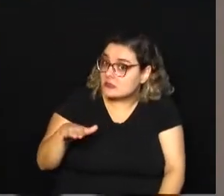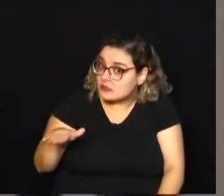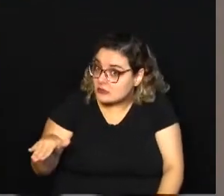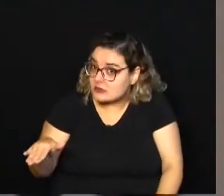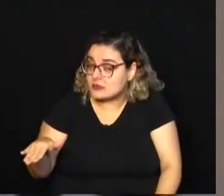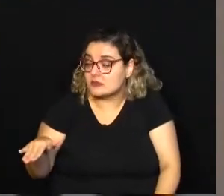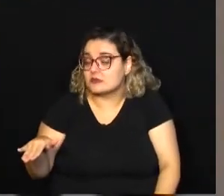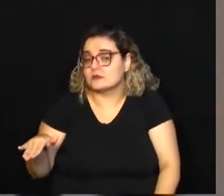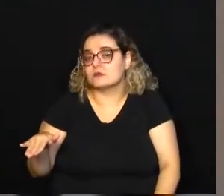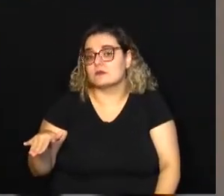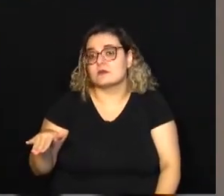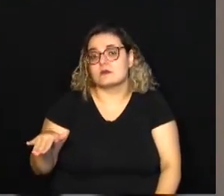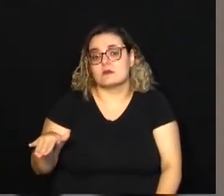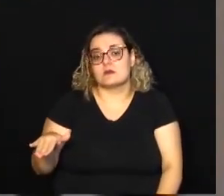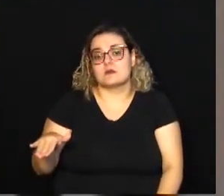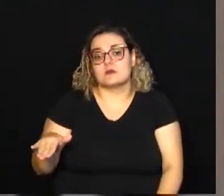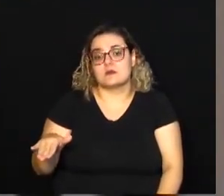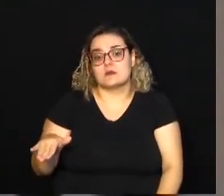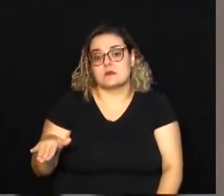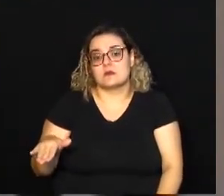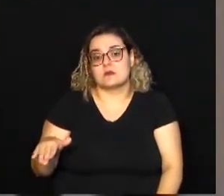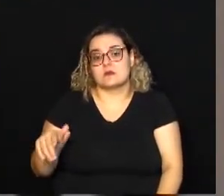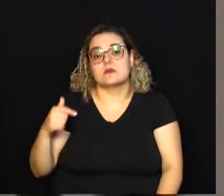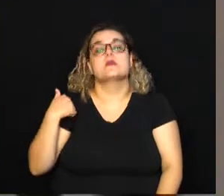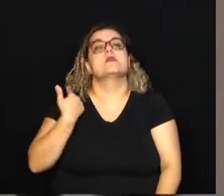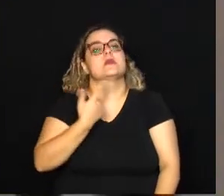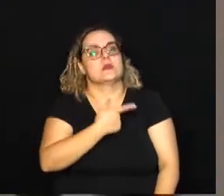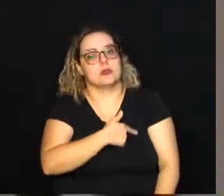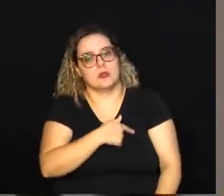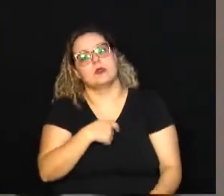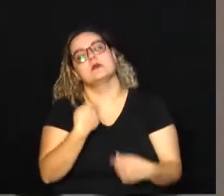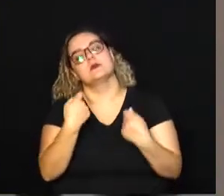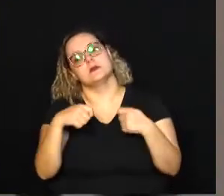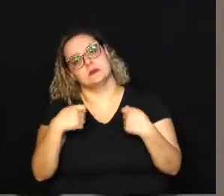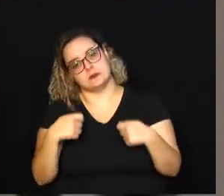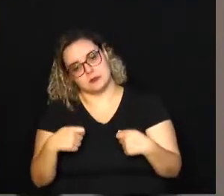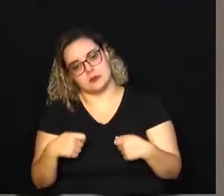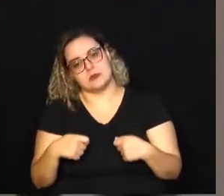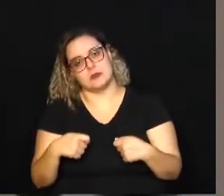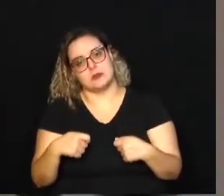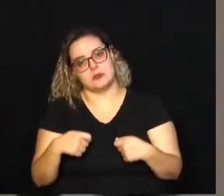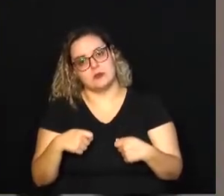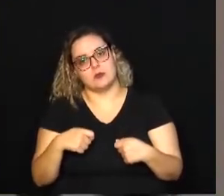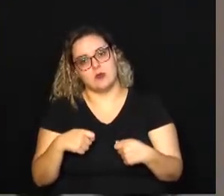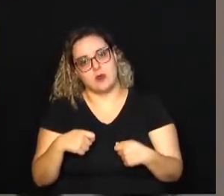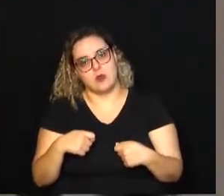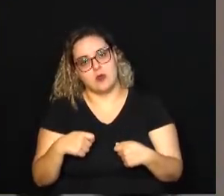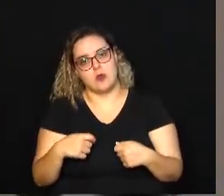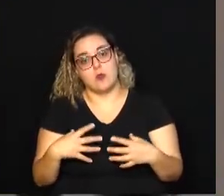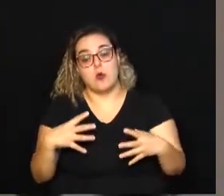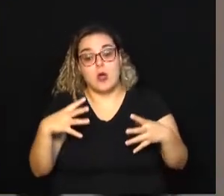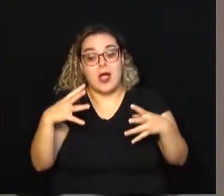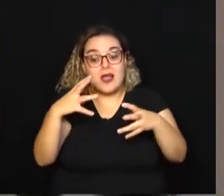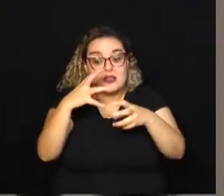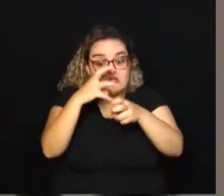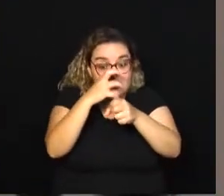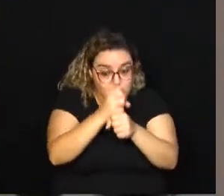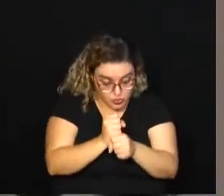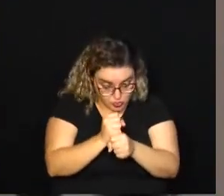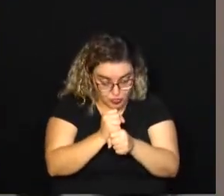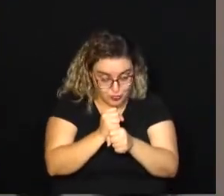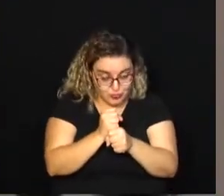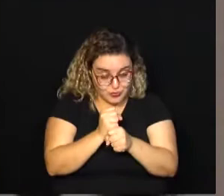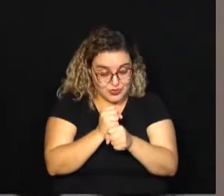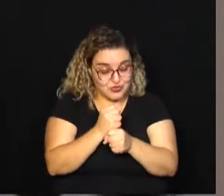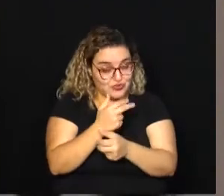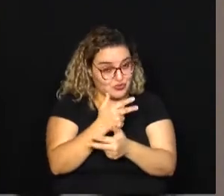Isso a gente tem que contar como um ponto negativo nessa